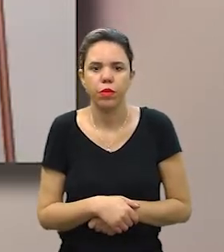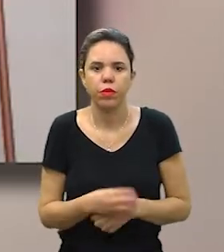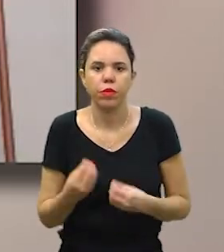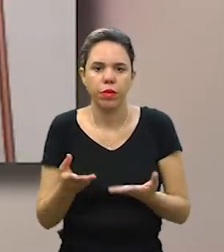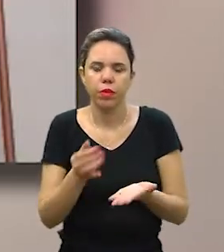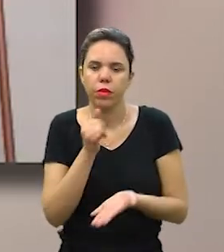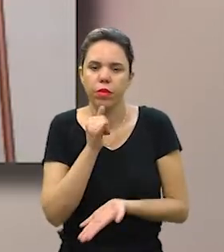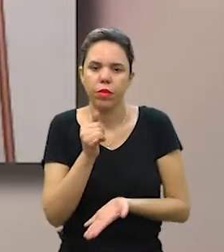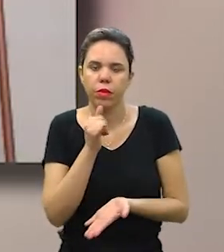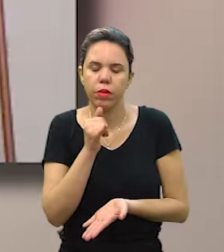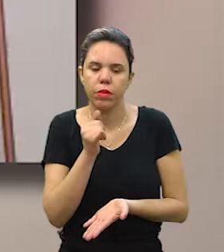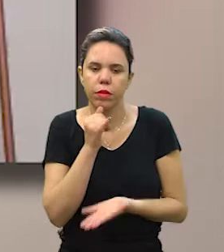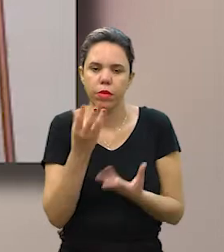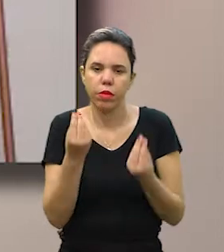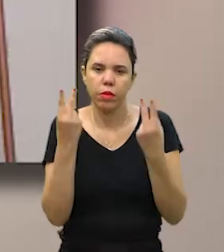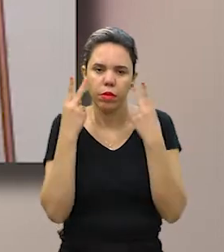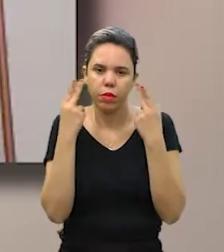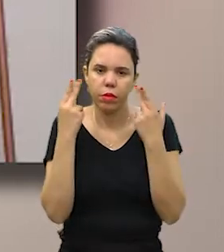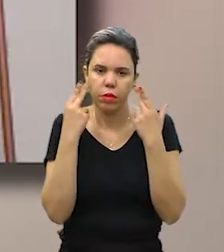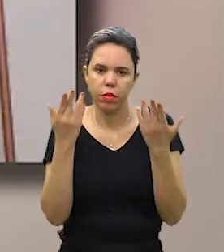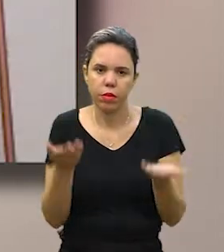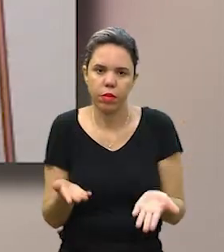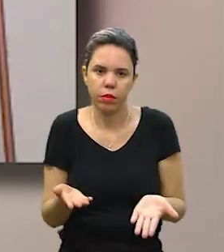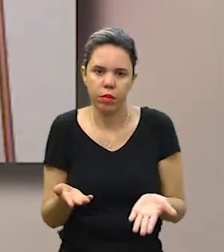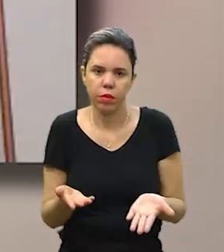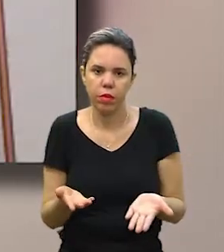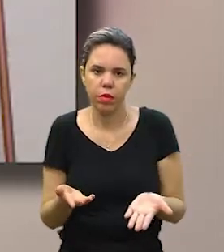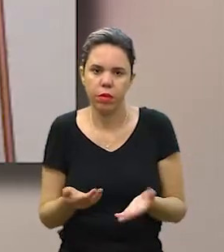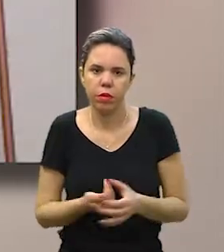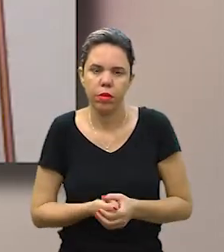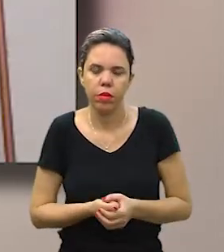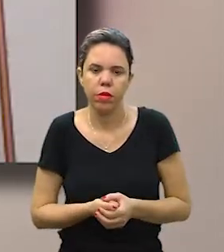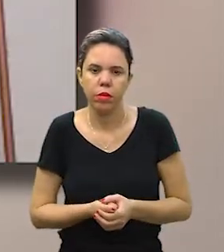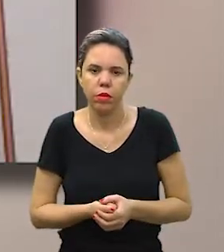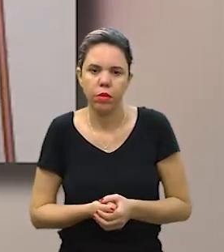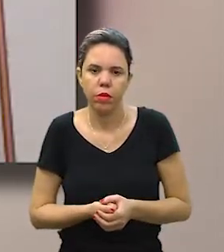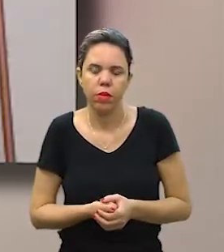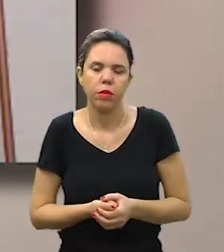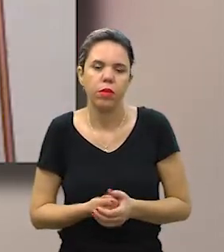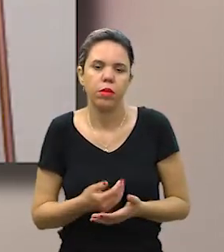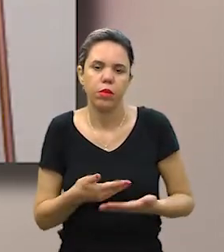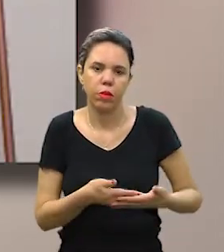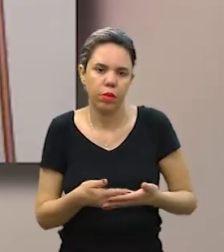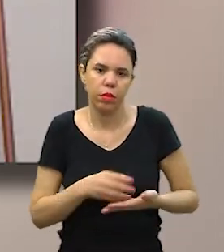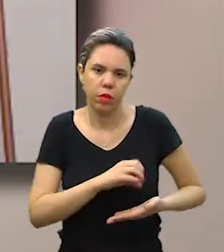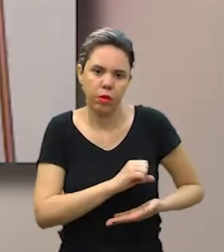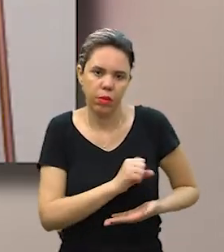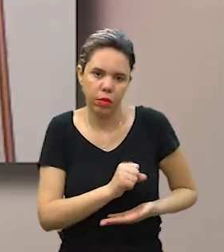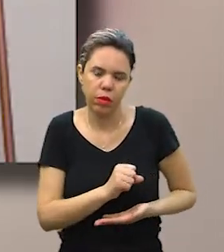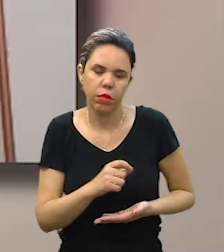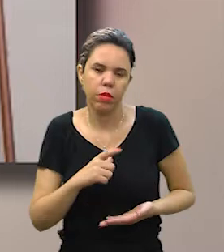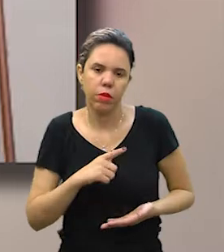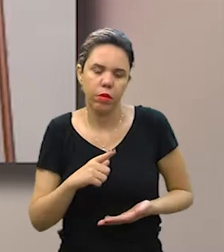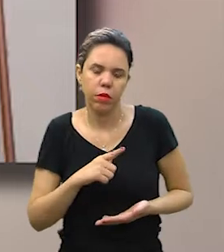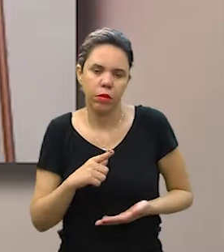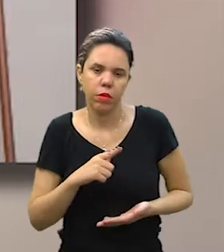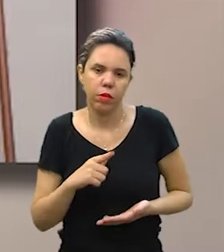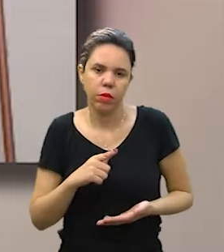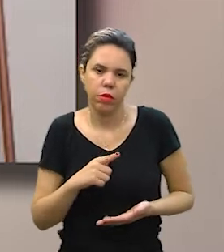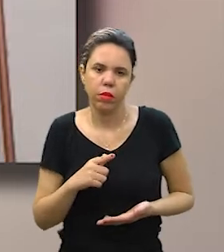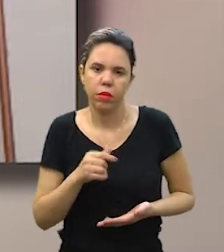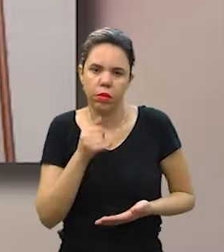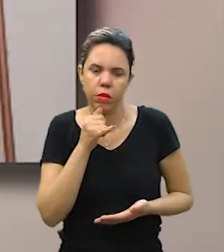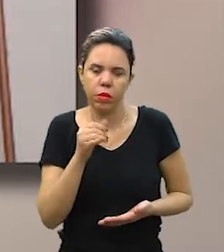vamos dar um exemplo do que é muito comum aí nos lactentes. O exantema súbito, que é